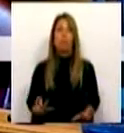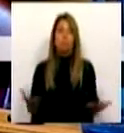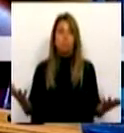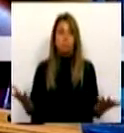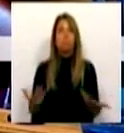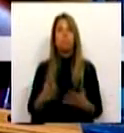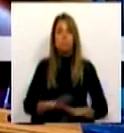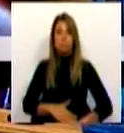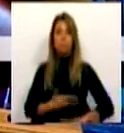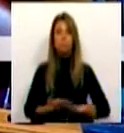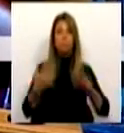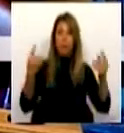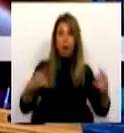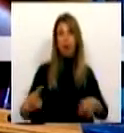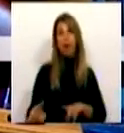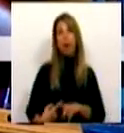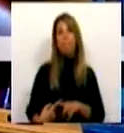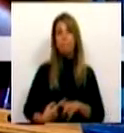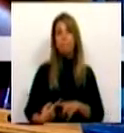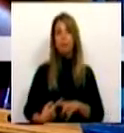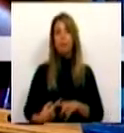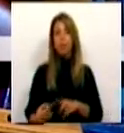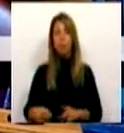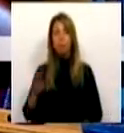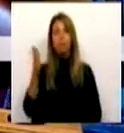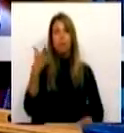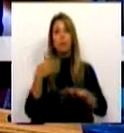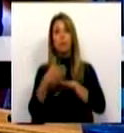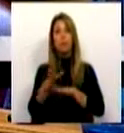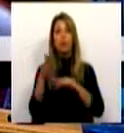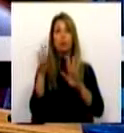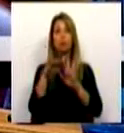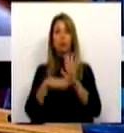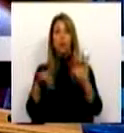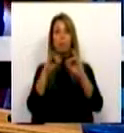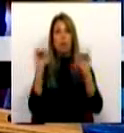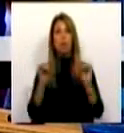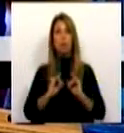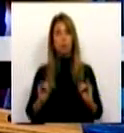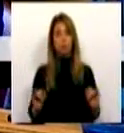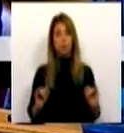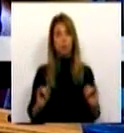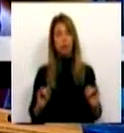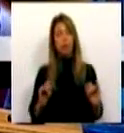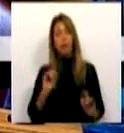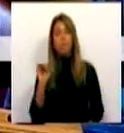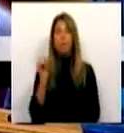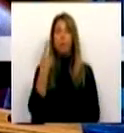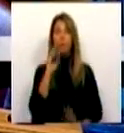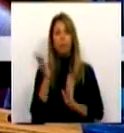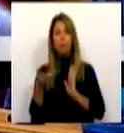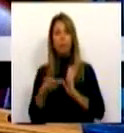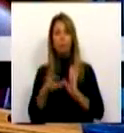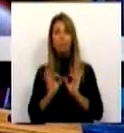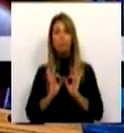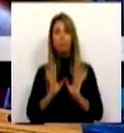ganha ambição através, muito particularmente, do programa internacionalizar, que aparece pela primeira vez com esta